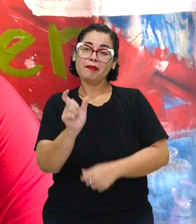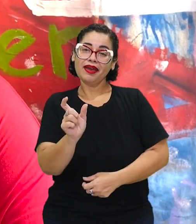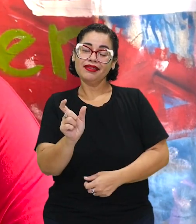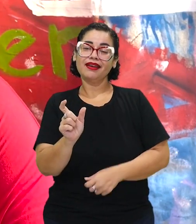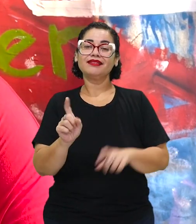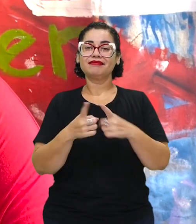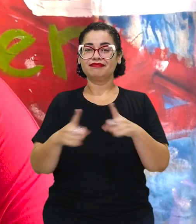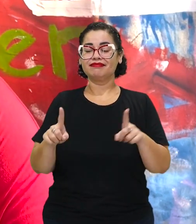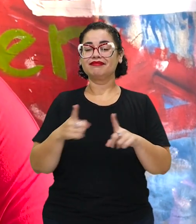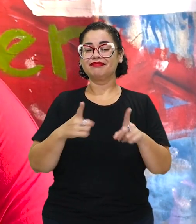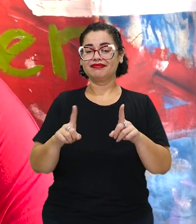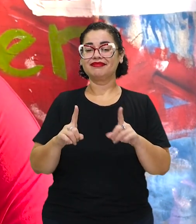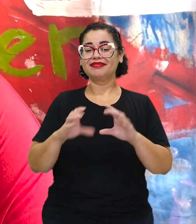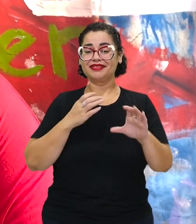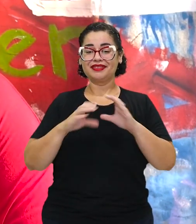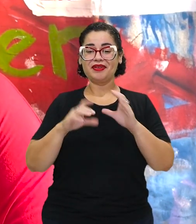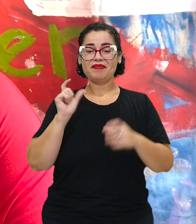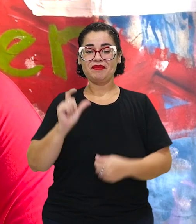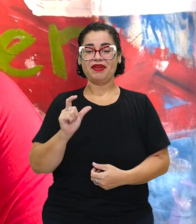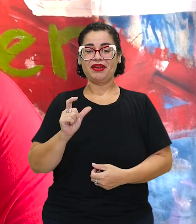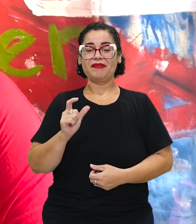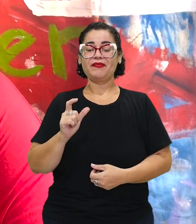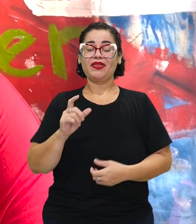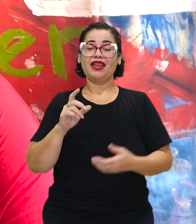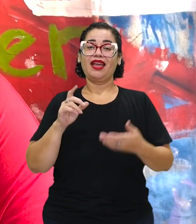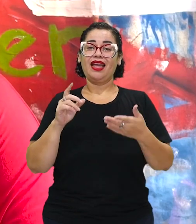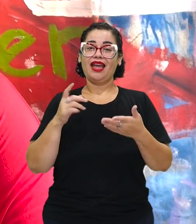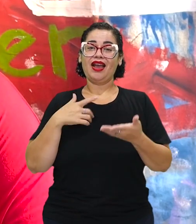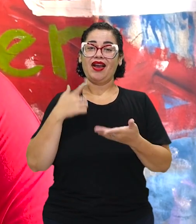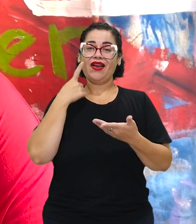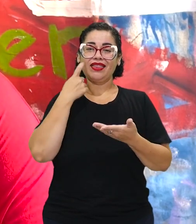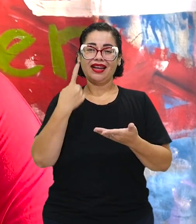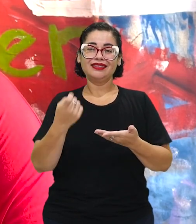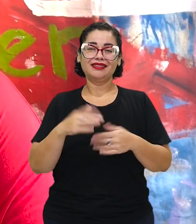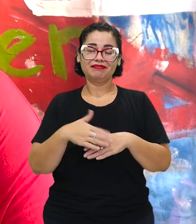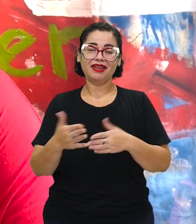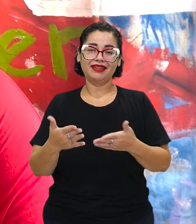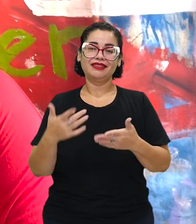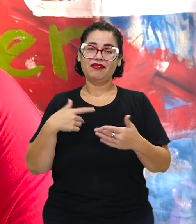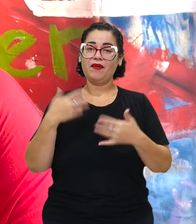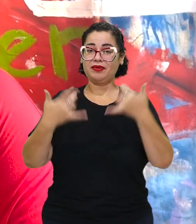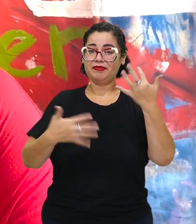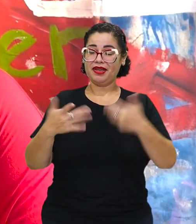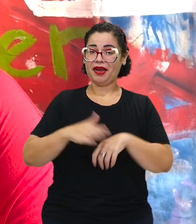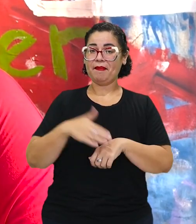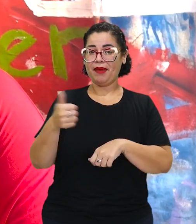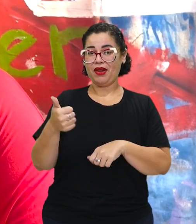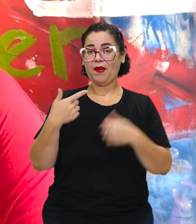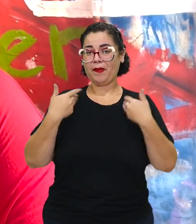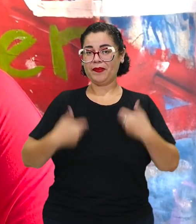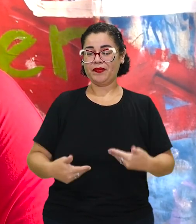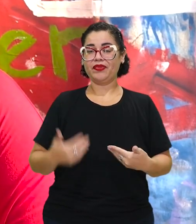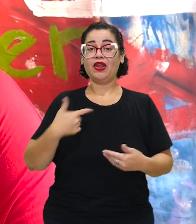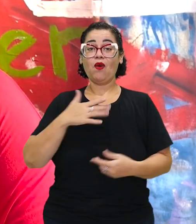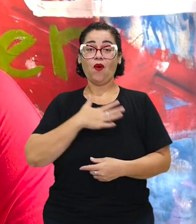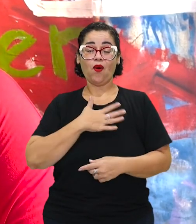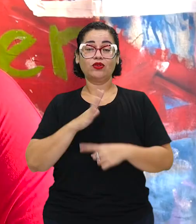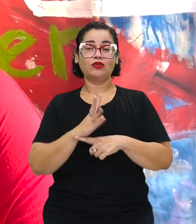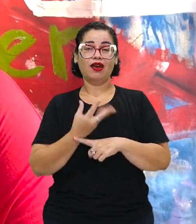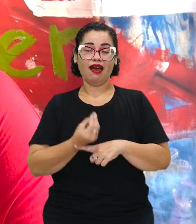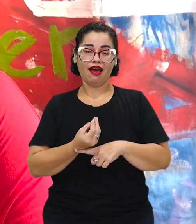que é bonito, o restante eu vou ainda tentar fazê-la ficar melhor. Eu gosto de